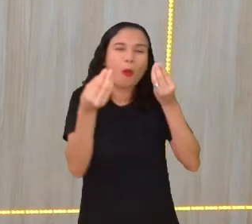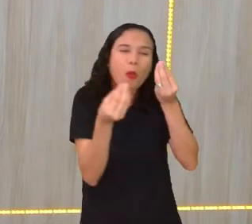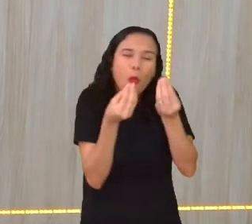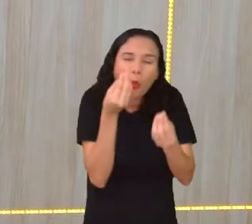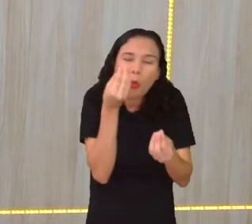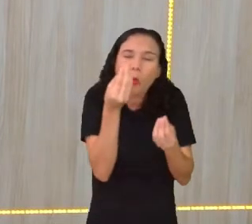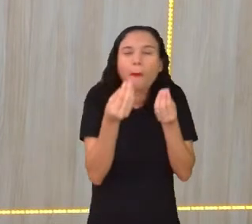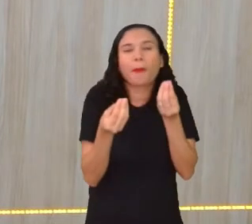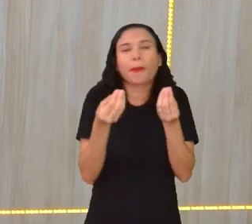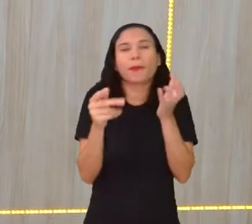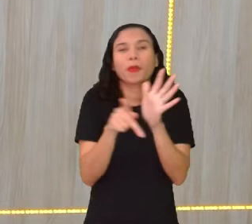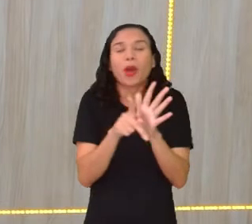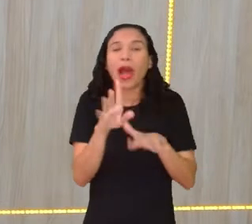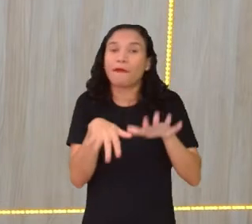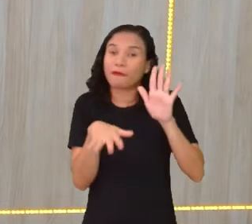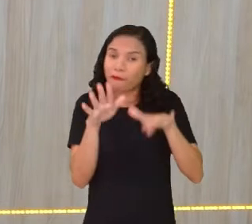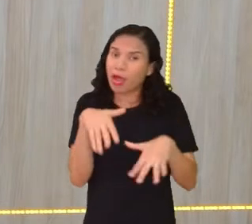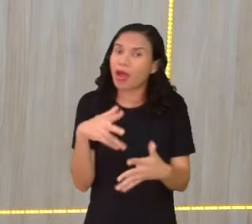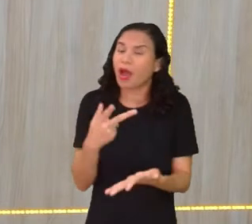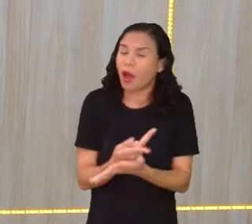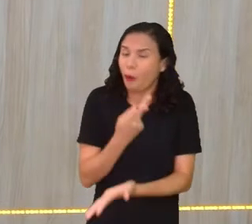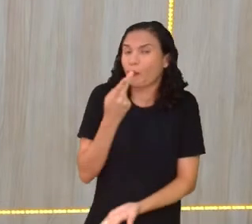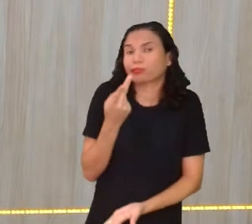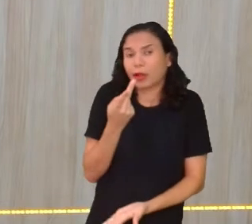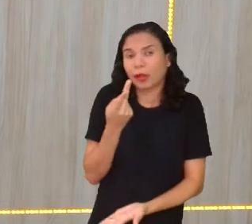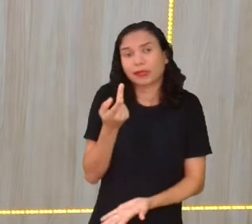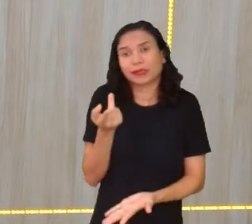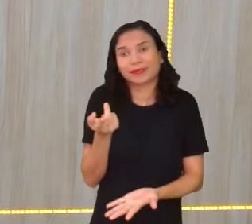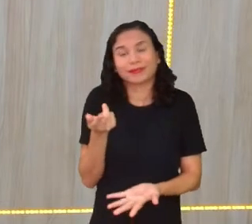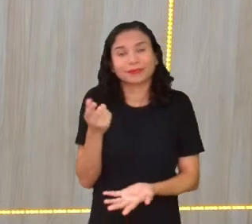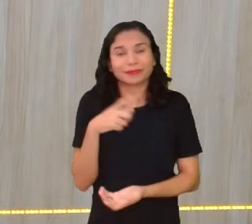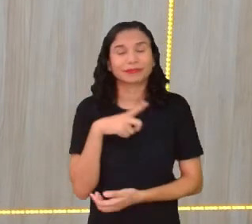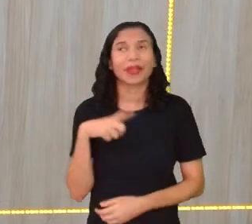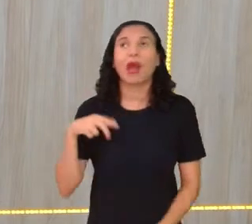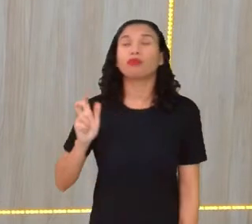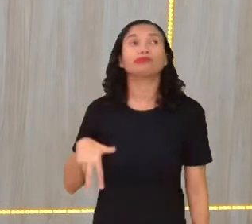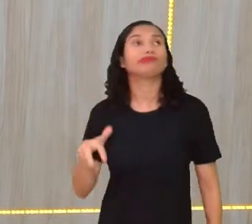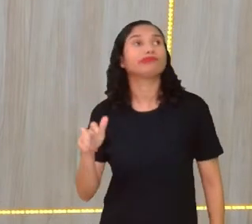né, várias vezes já aconteceu de estar